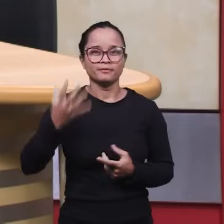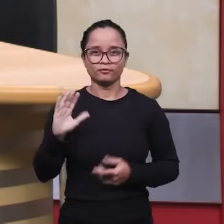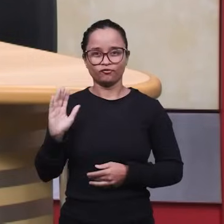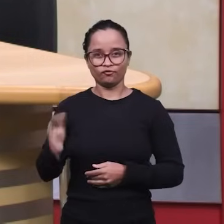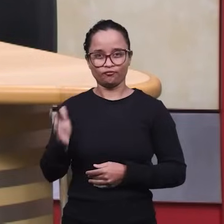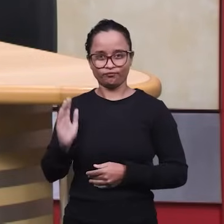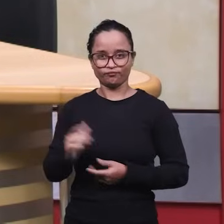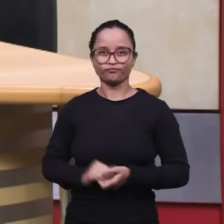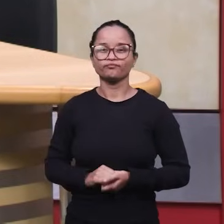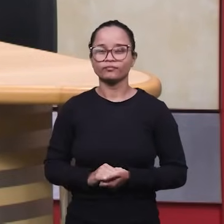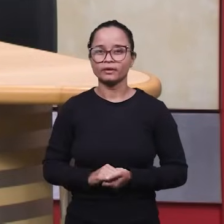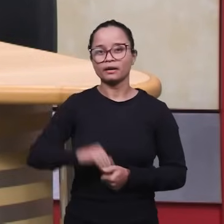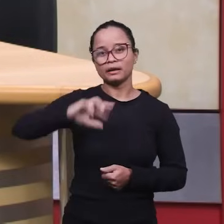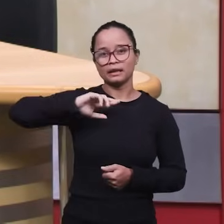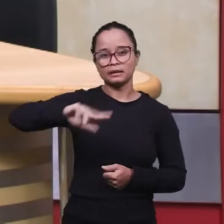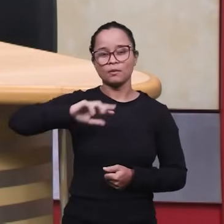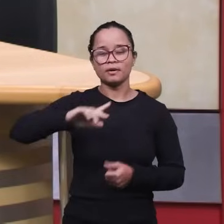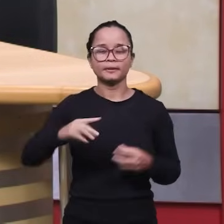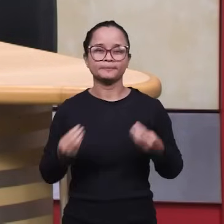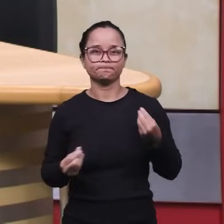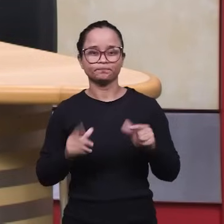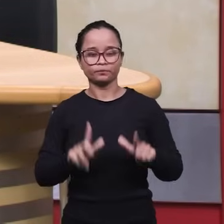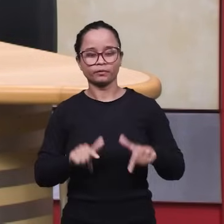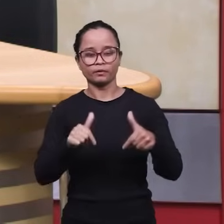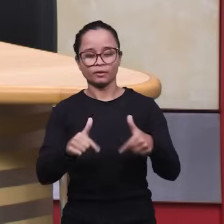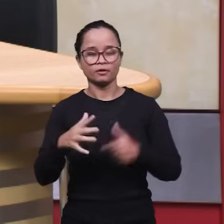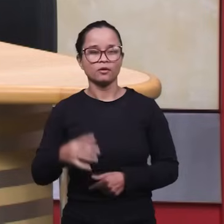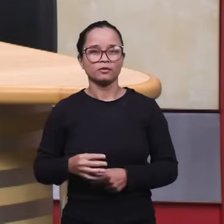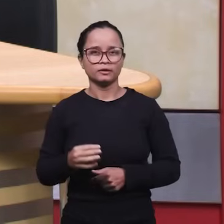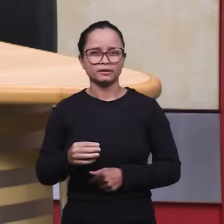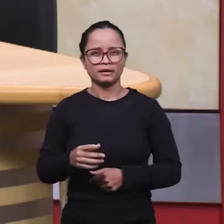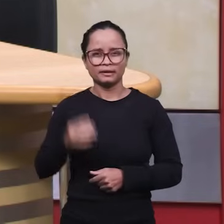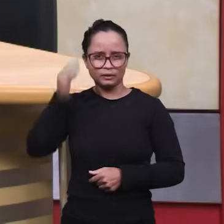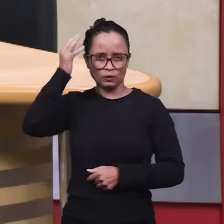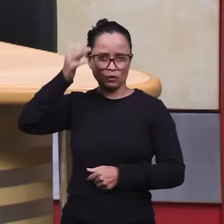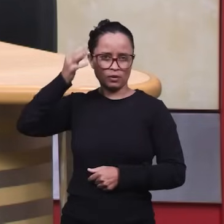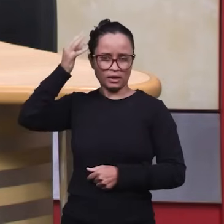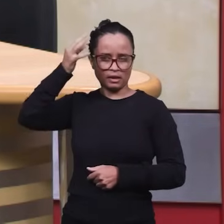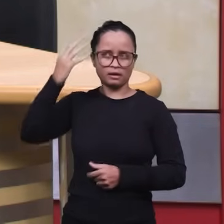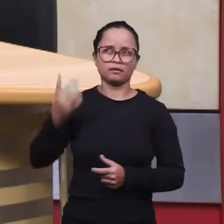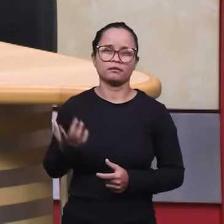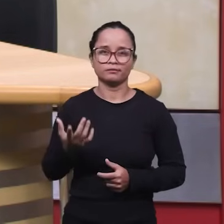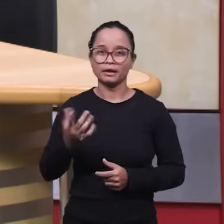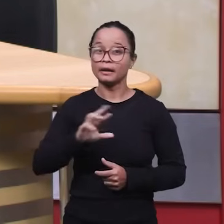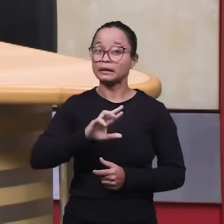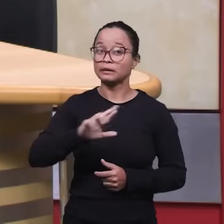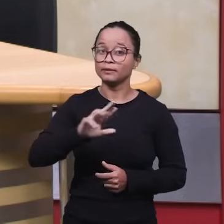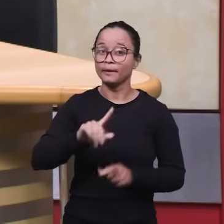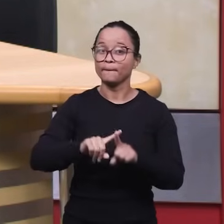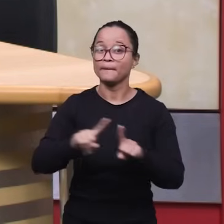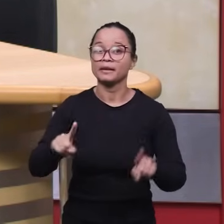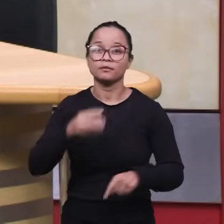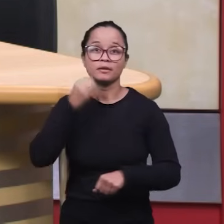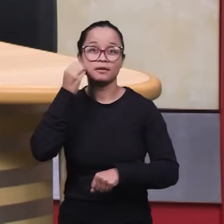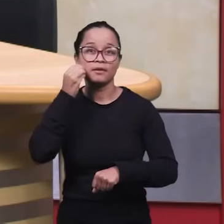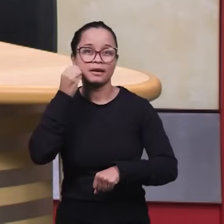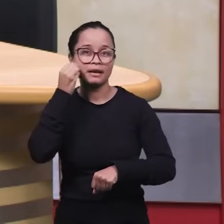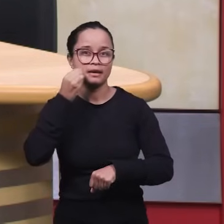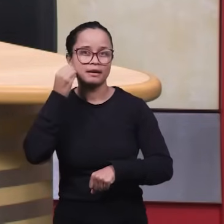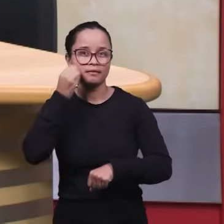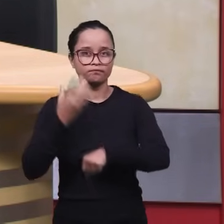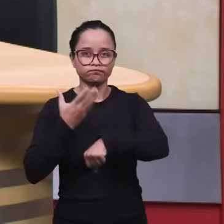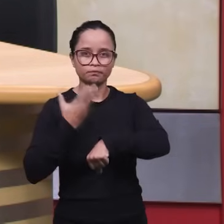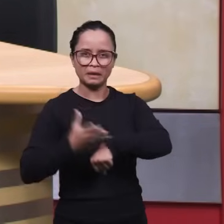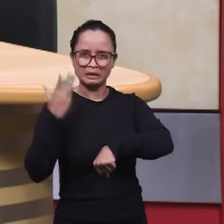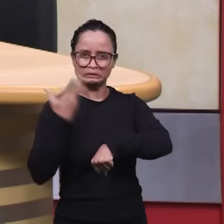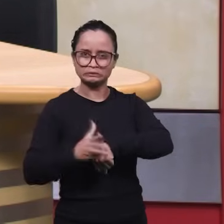isso. Isso não é uma ação teórica, mas é uma experiência que nós temos com o Senhor.